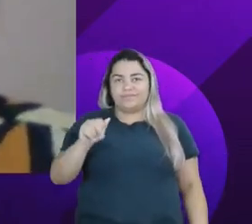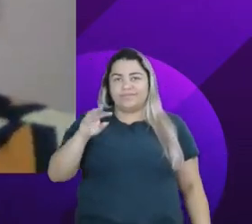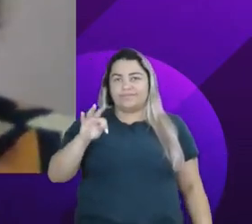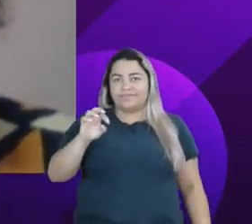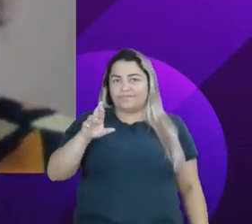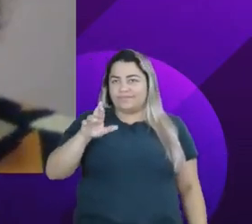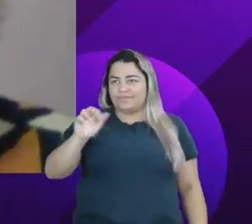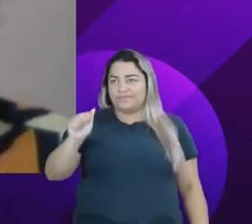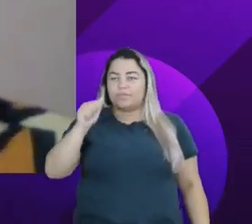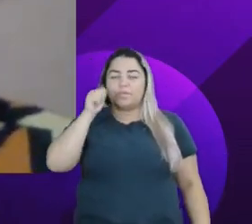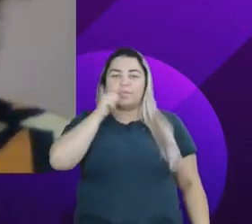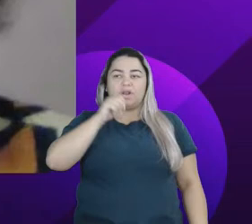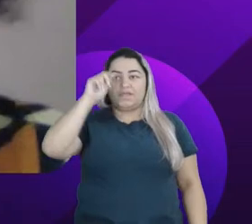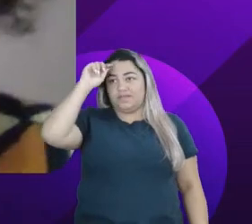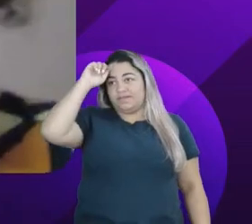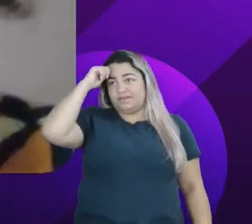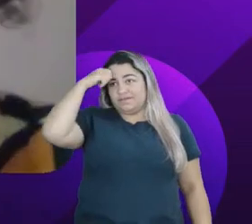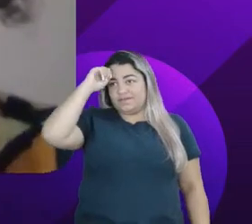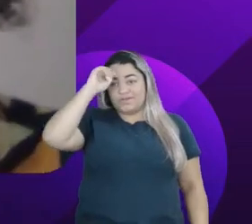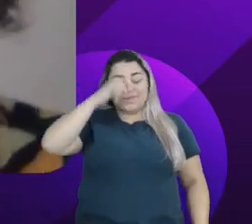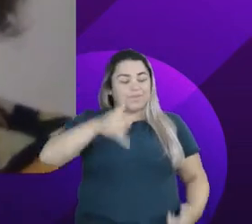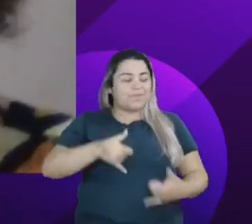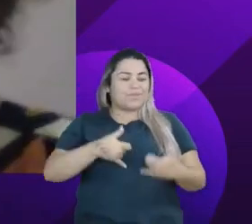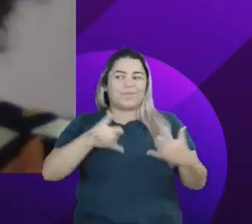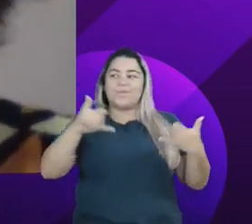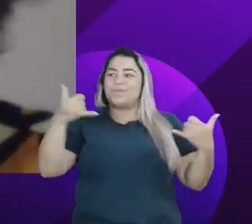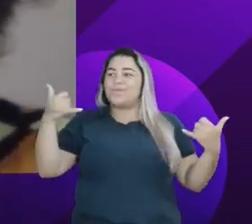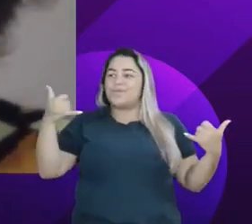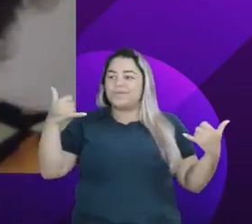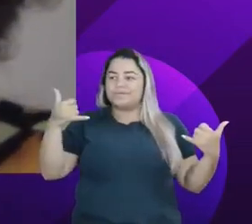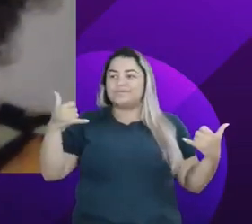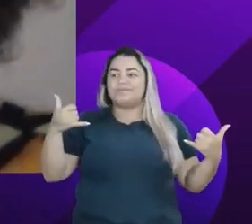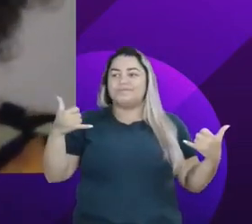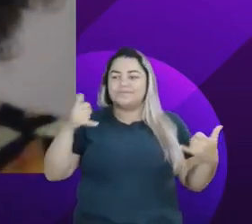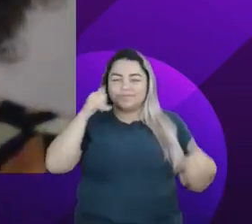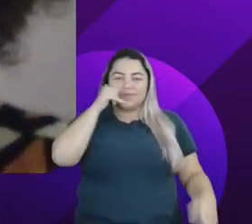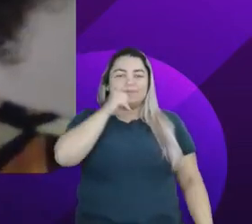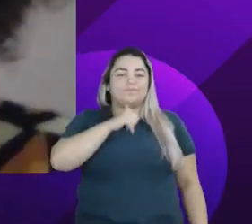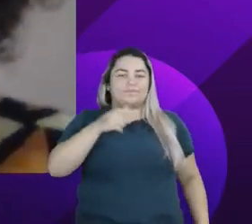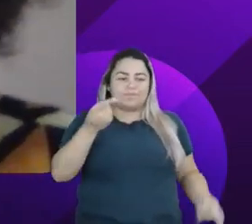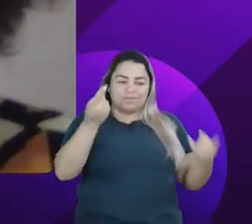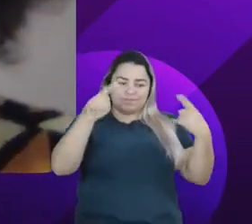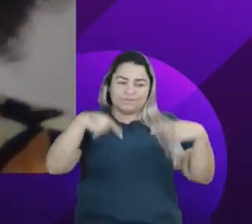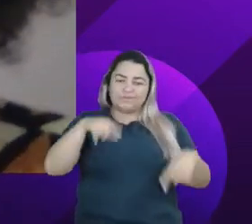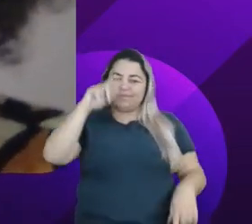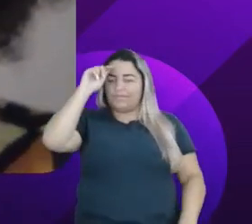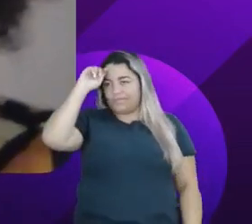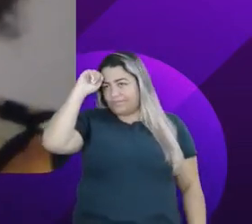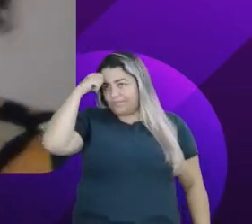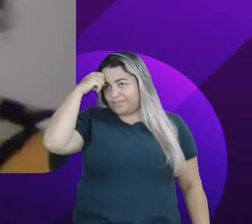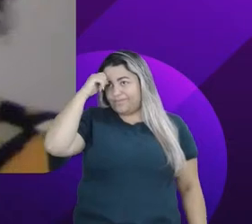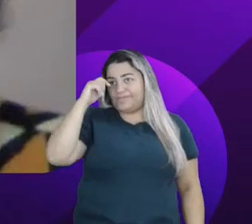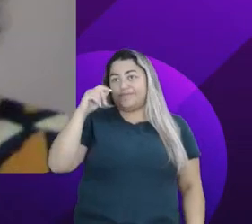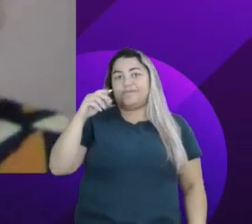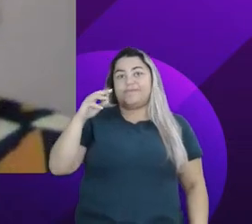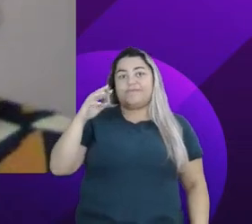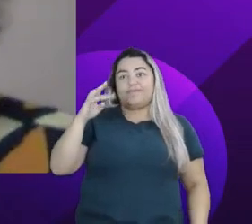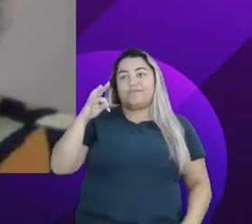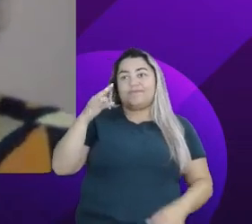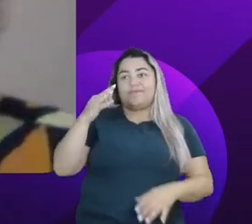sou uma mulher negra, com muito orgulho, inclusive, de ser uma mulher negra. Sou de